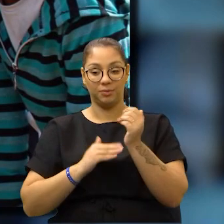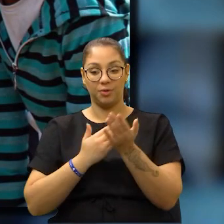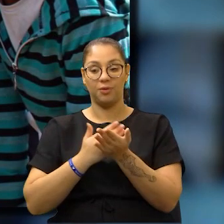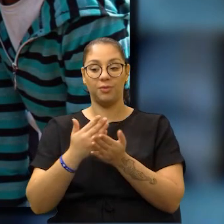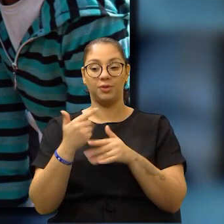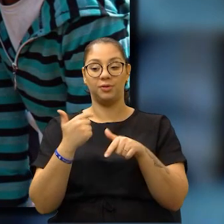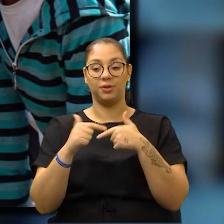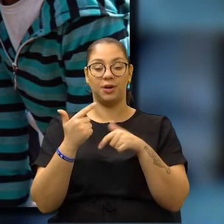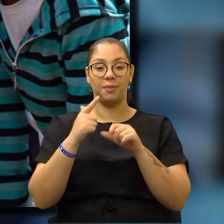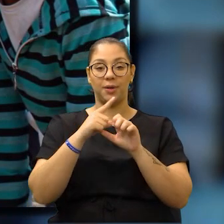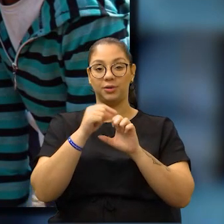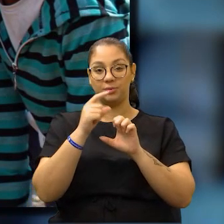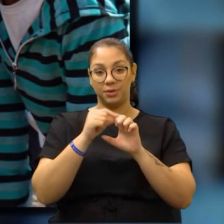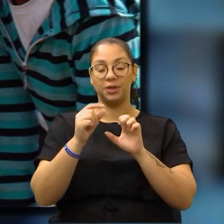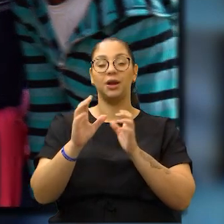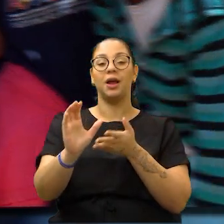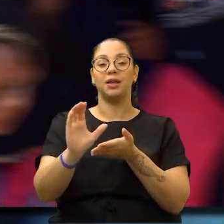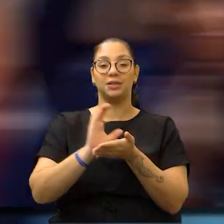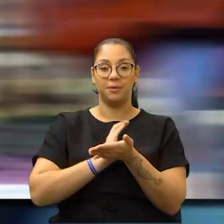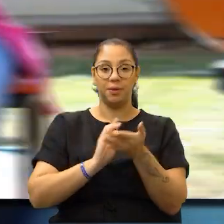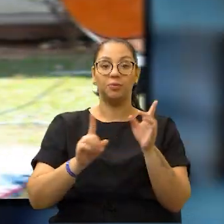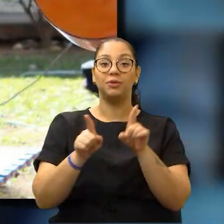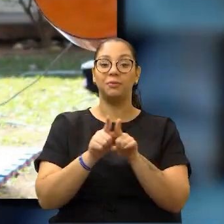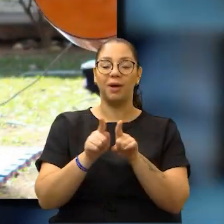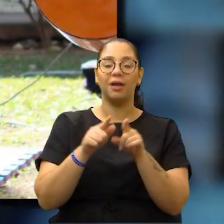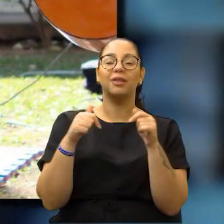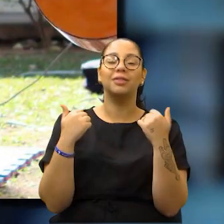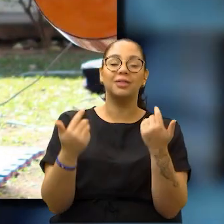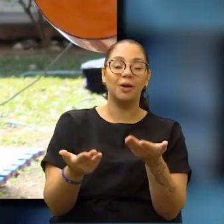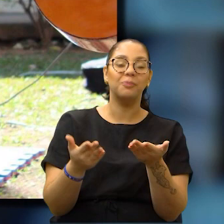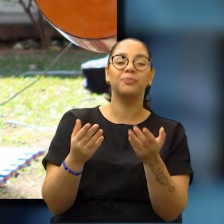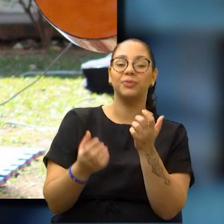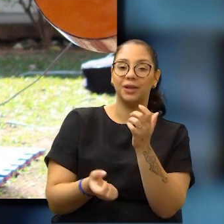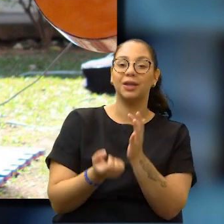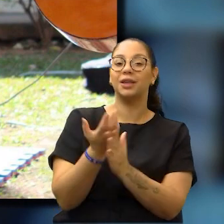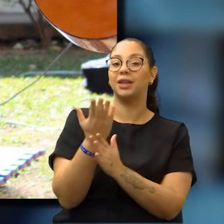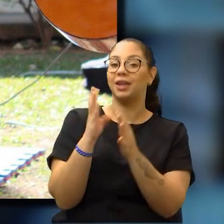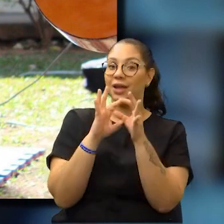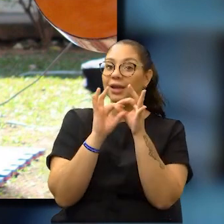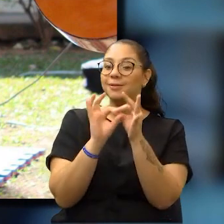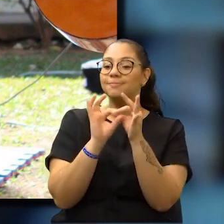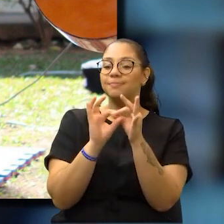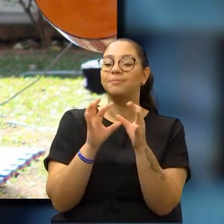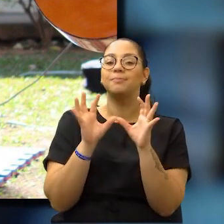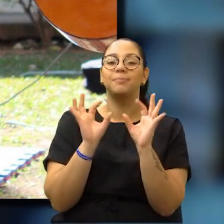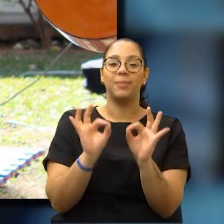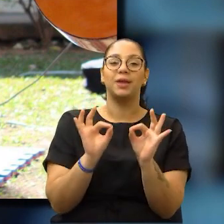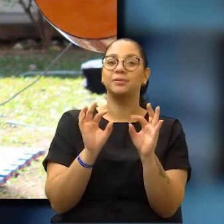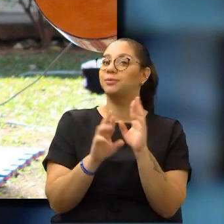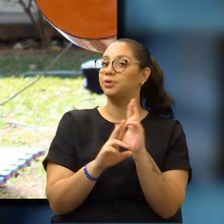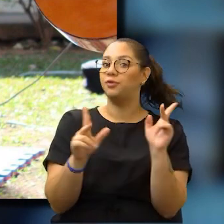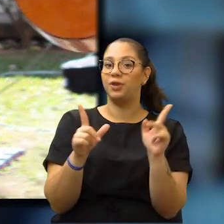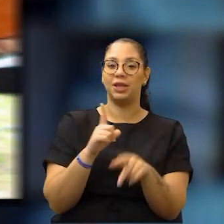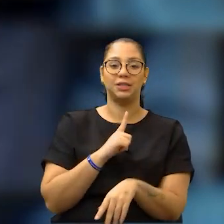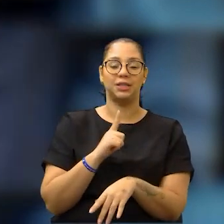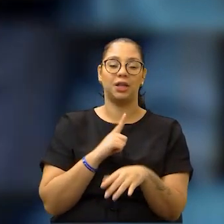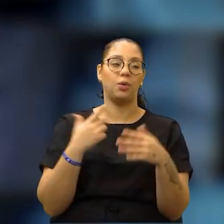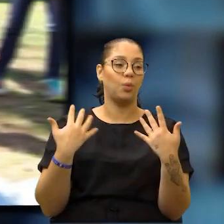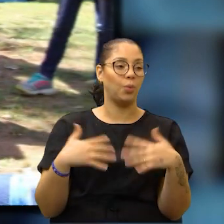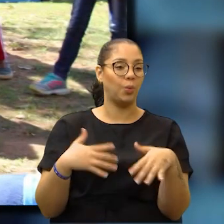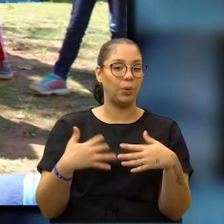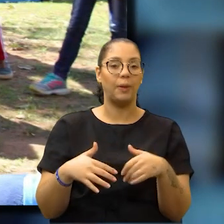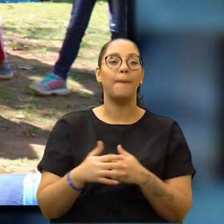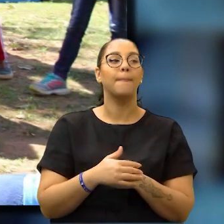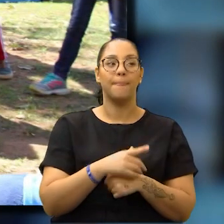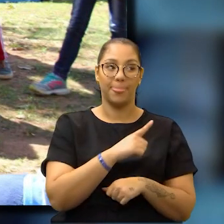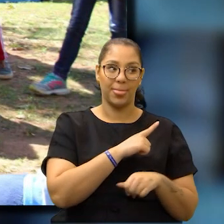receberam os equipamentos para iniciar um trabalho de empreendedorismo. Então, realmente, a gente acaba criando um vínculo e isso